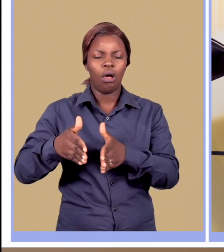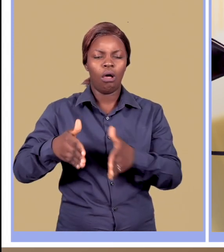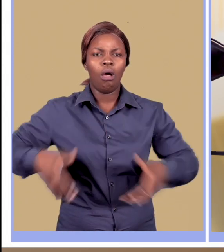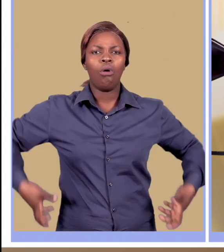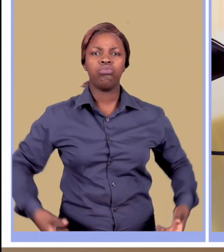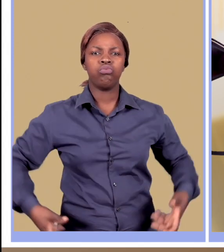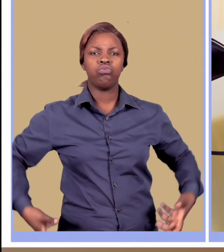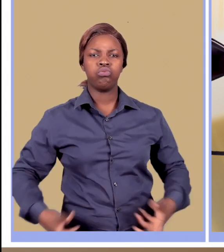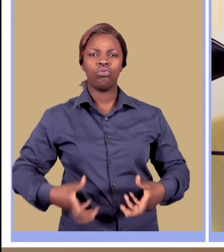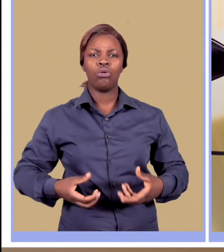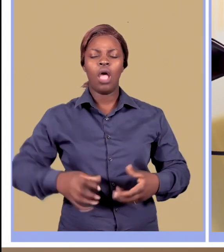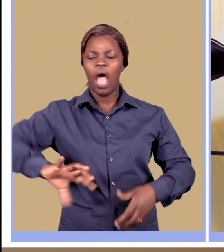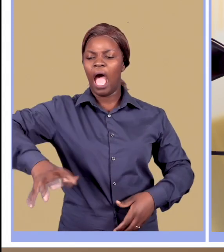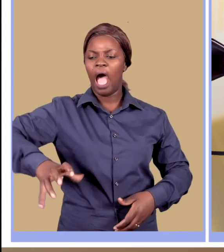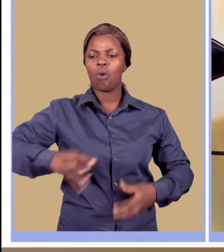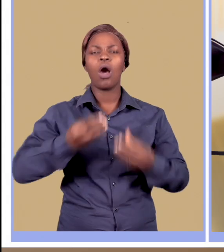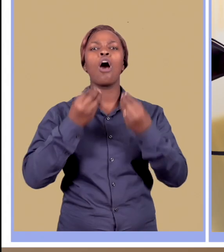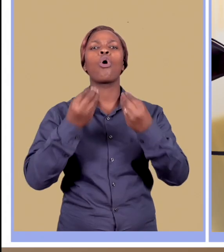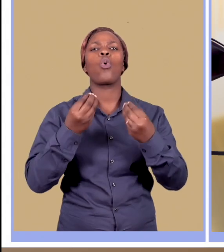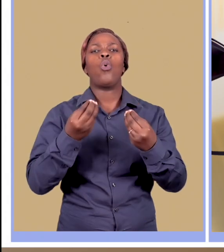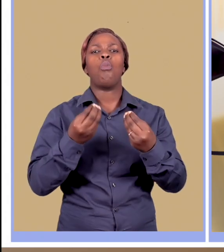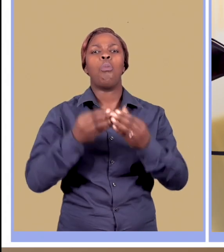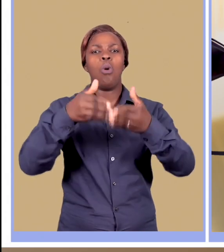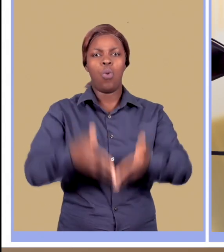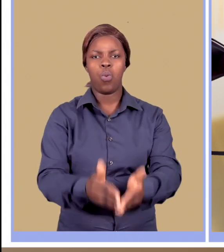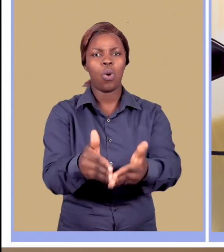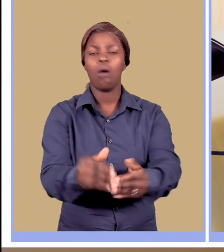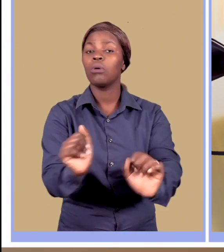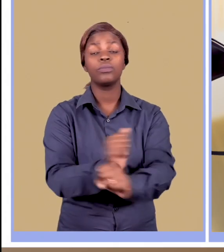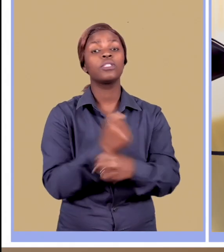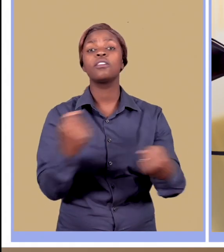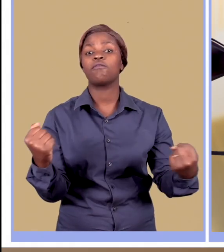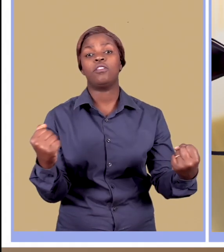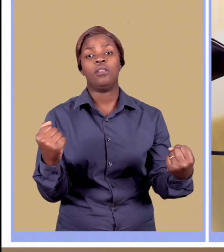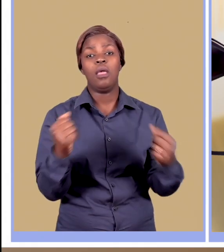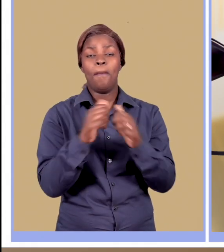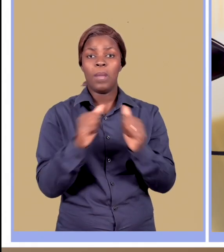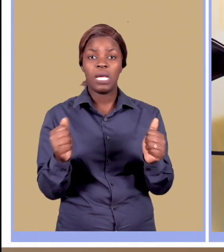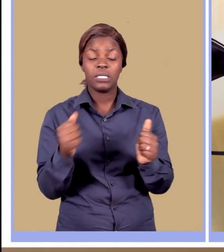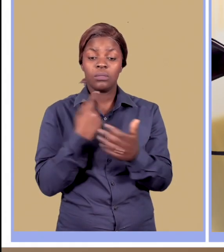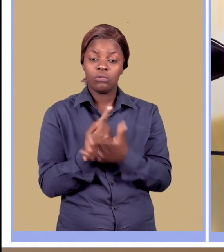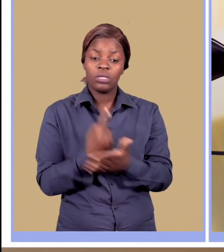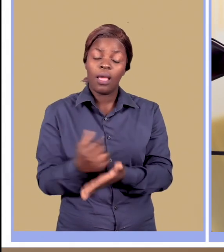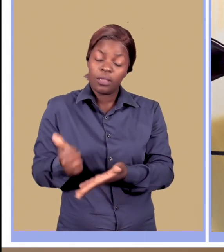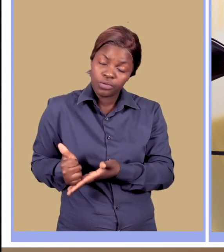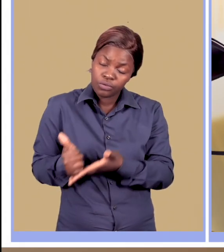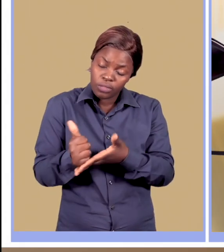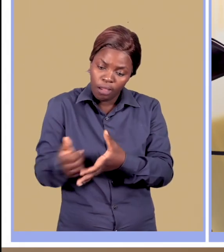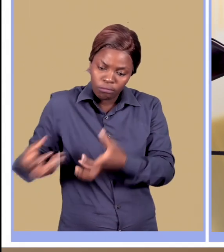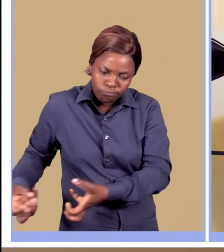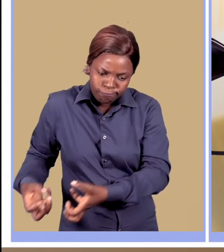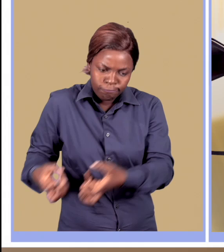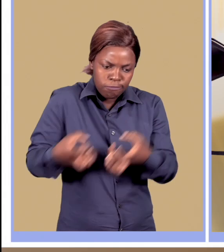flutuam. Essas pessoas deviam-se contemplar que houvesse alguém para ajudar a levar essas pessoas para o barco e